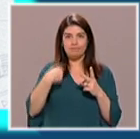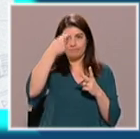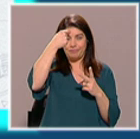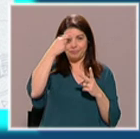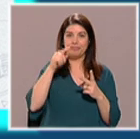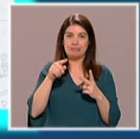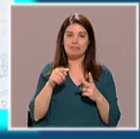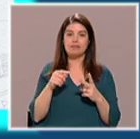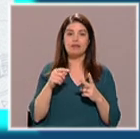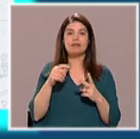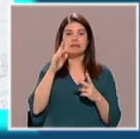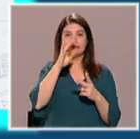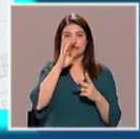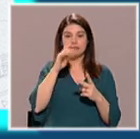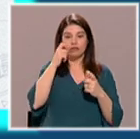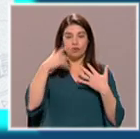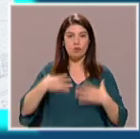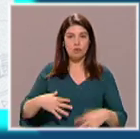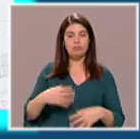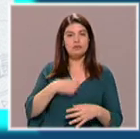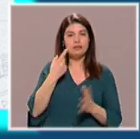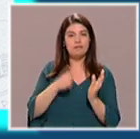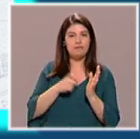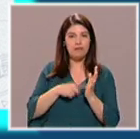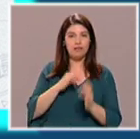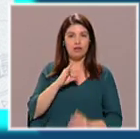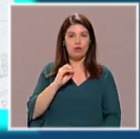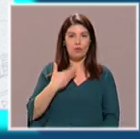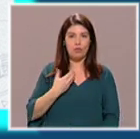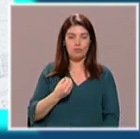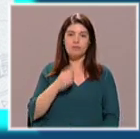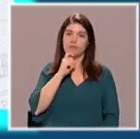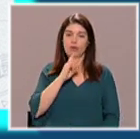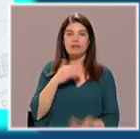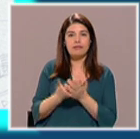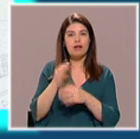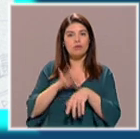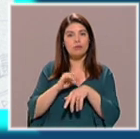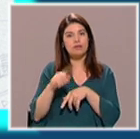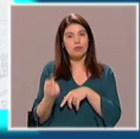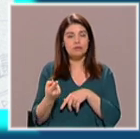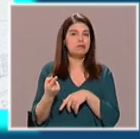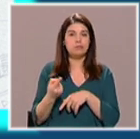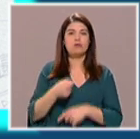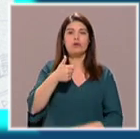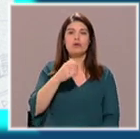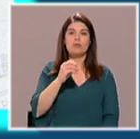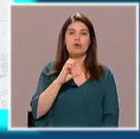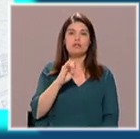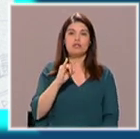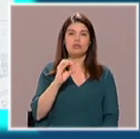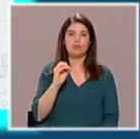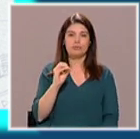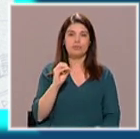falta de concentração no nosso organismo, também pode explotar uma outra doença, o bócio, que é manifestada por um